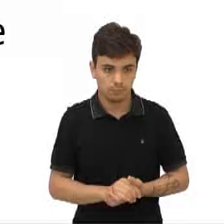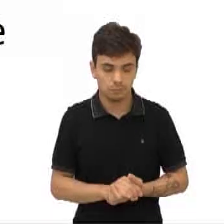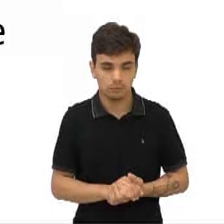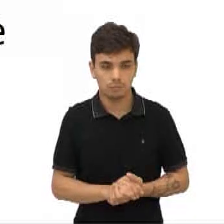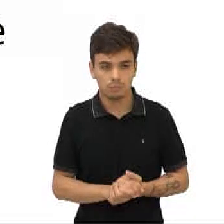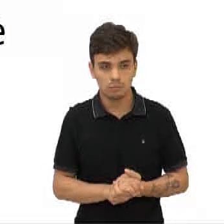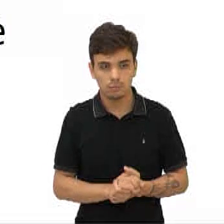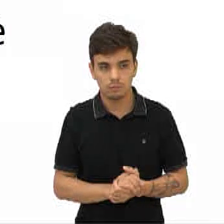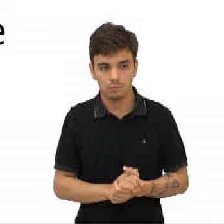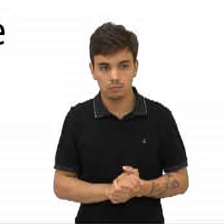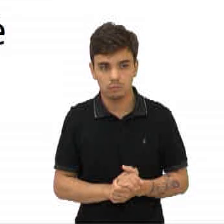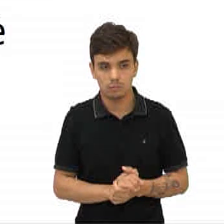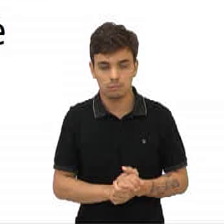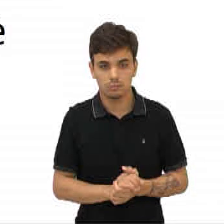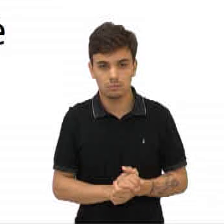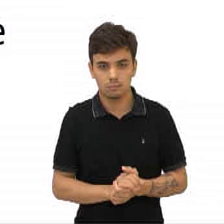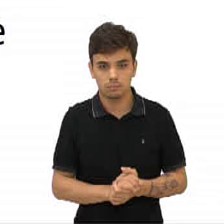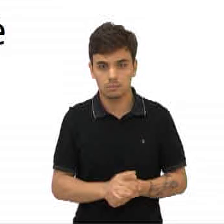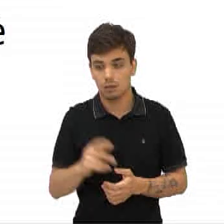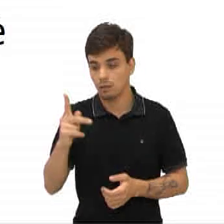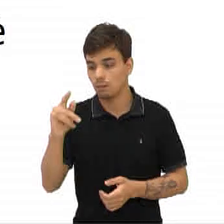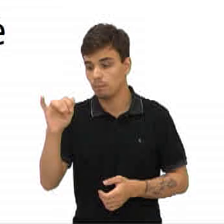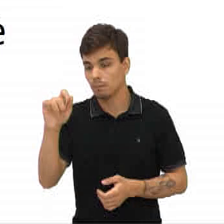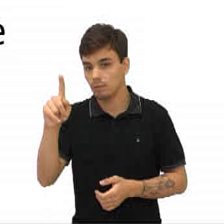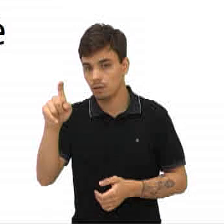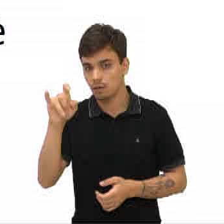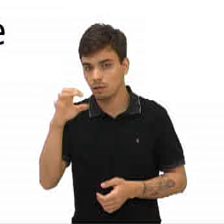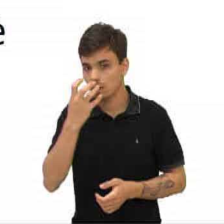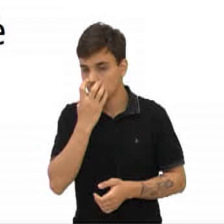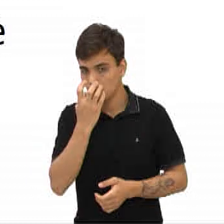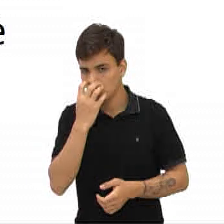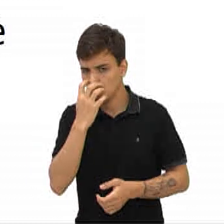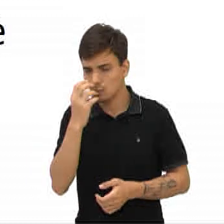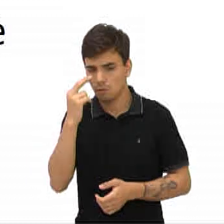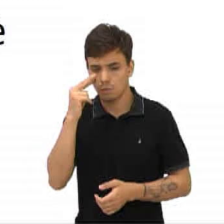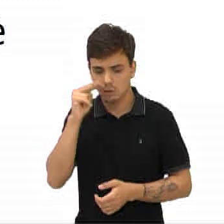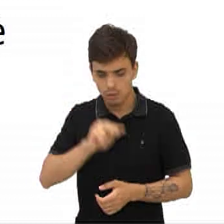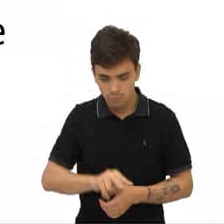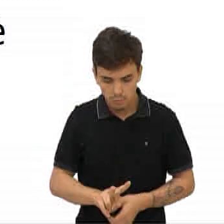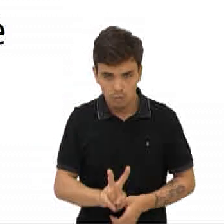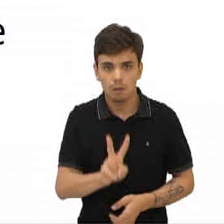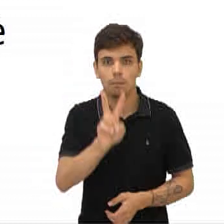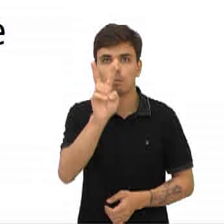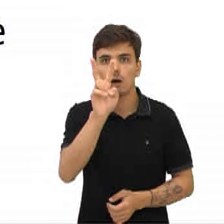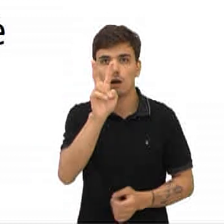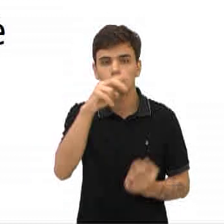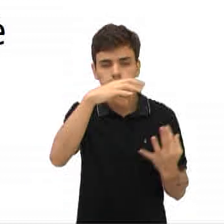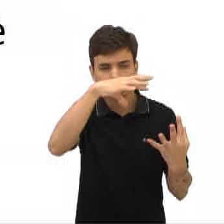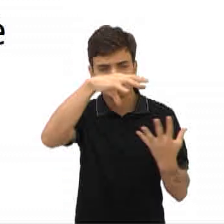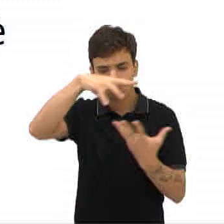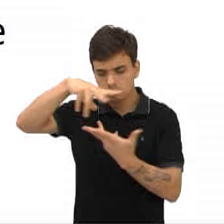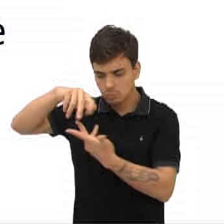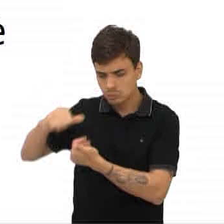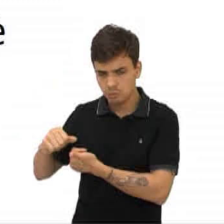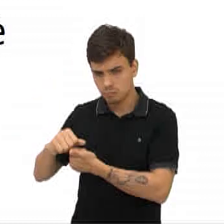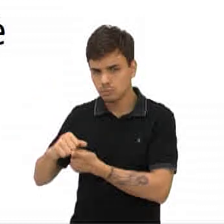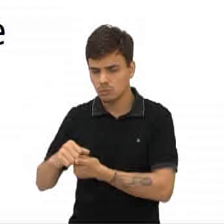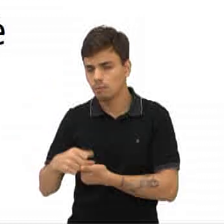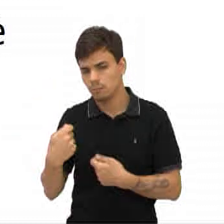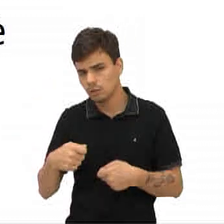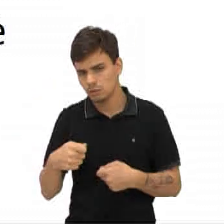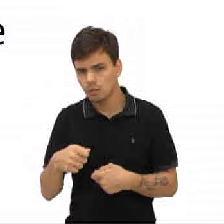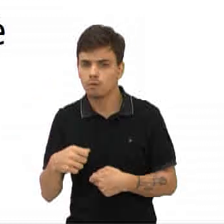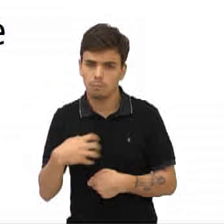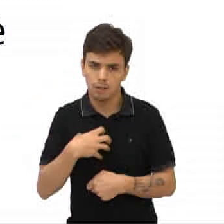crônica? Pixie olhava o mundo de baixo para cima. E era instintivo pegá-la no colo para que visse de